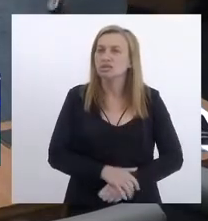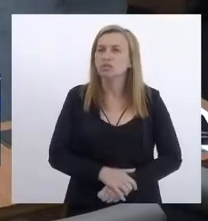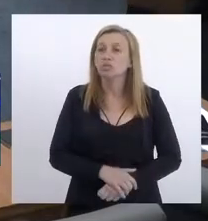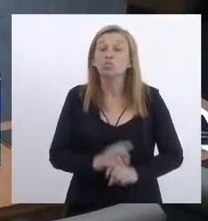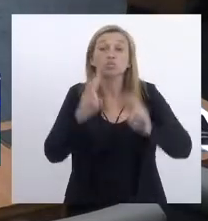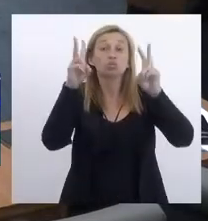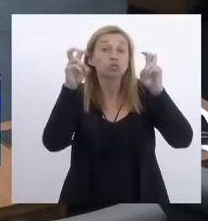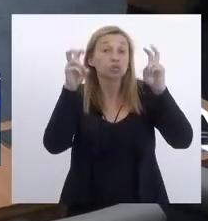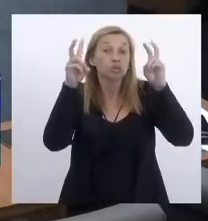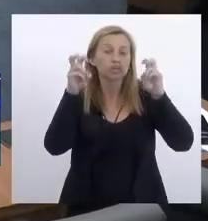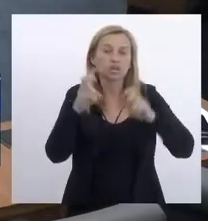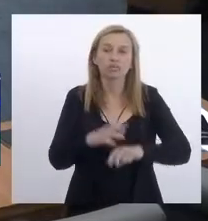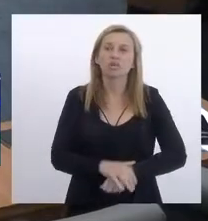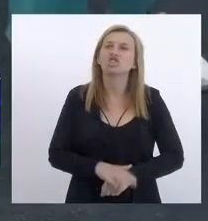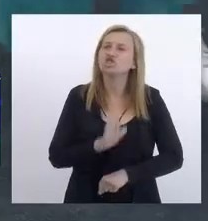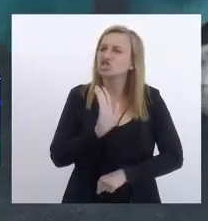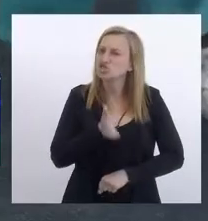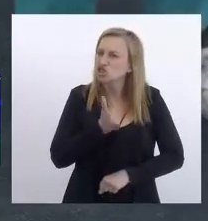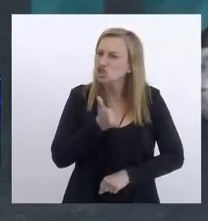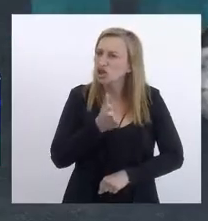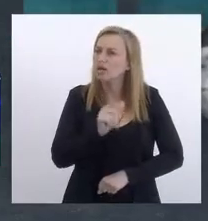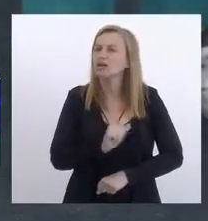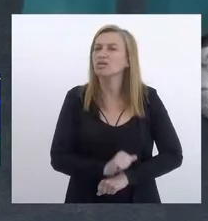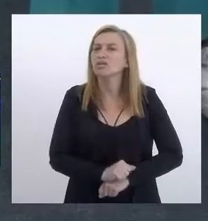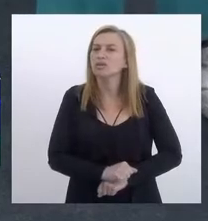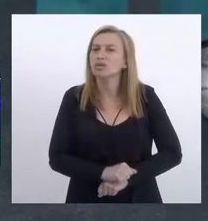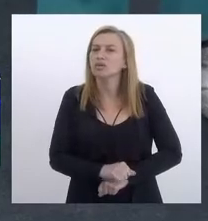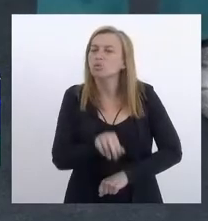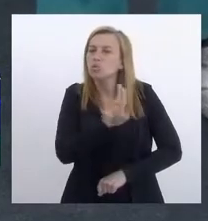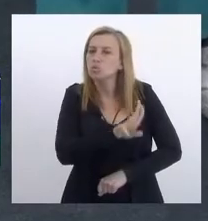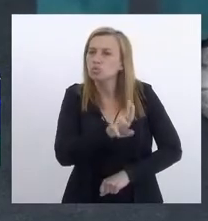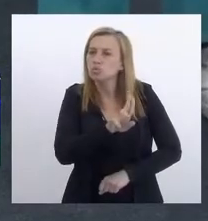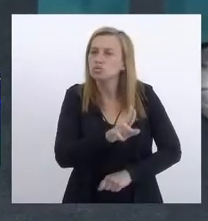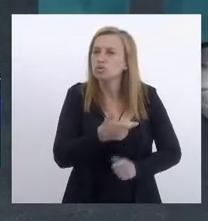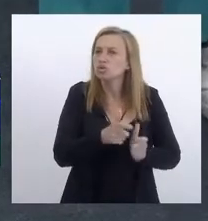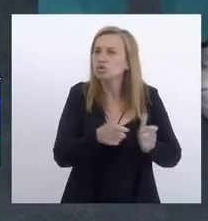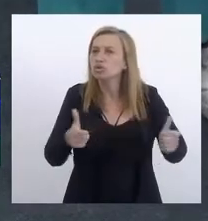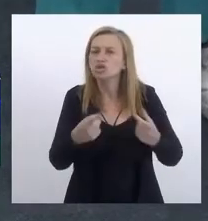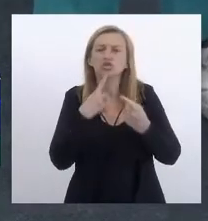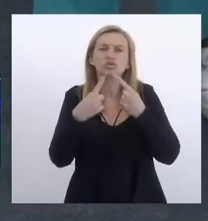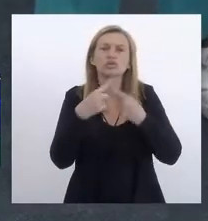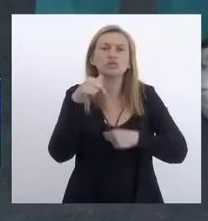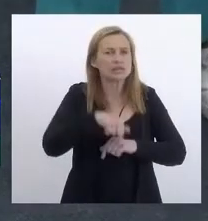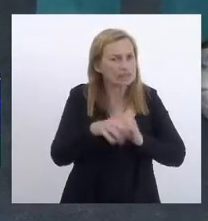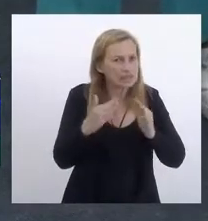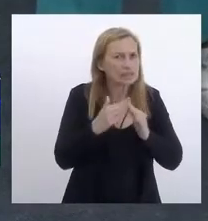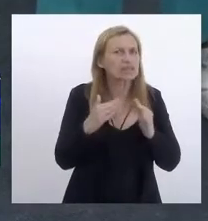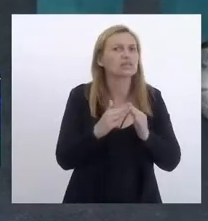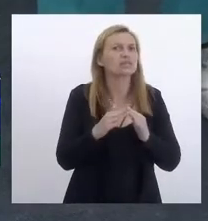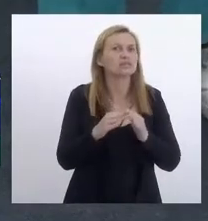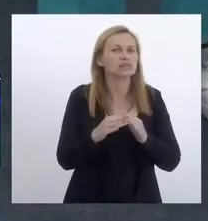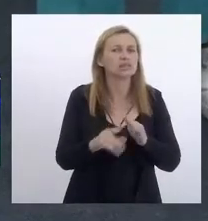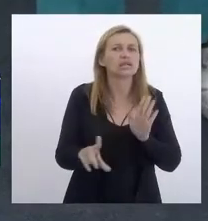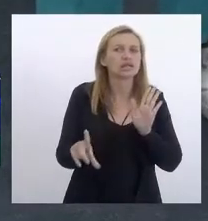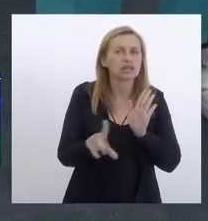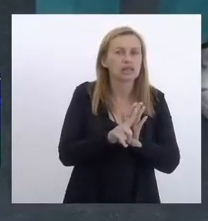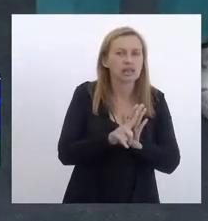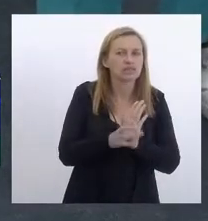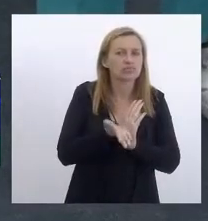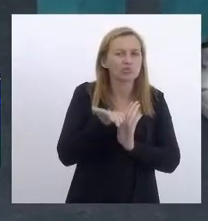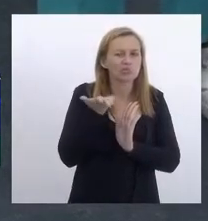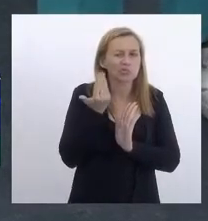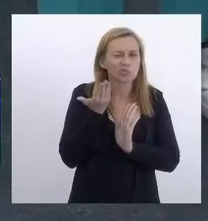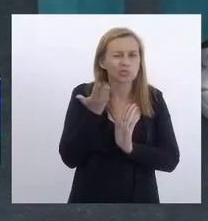tema já foi objeto de um grande debate aqui na casa, em legislaturas